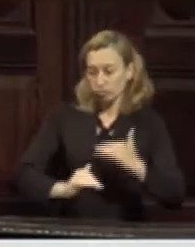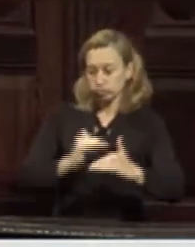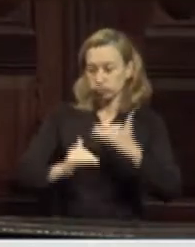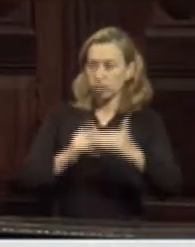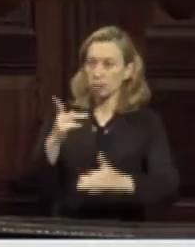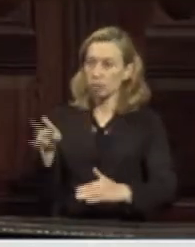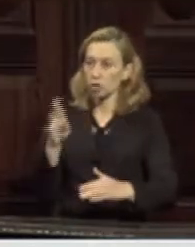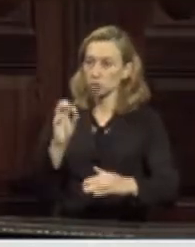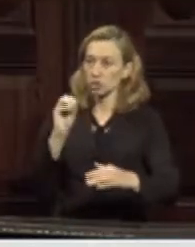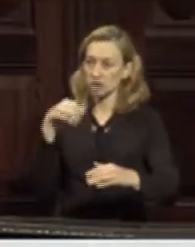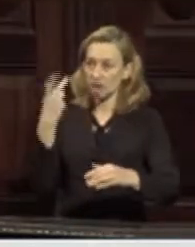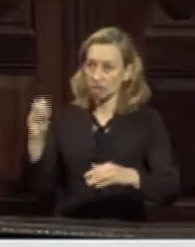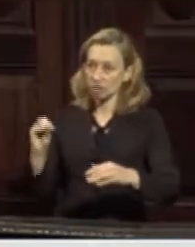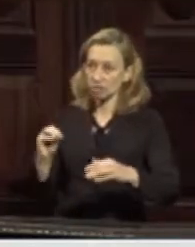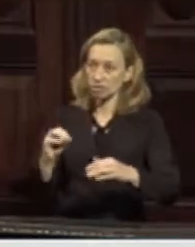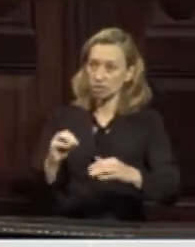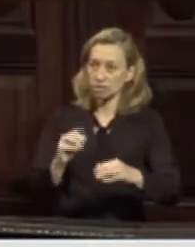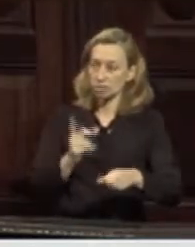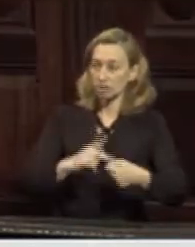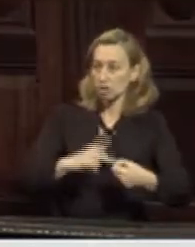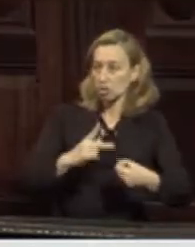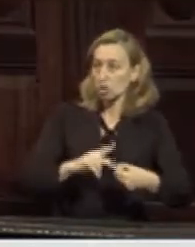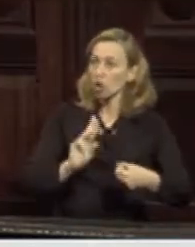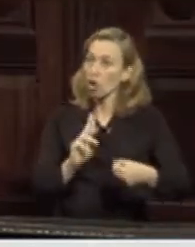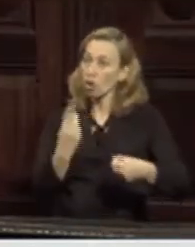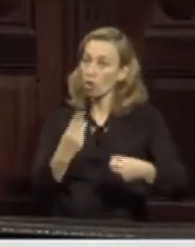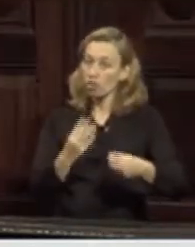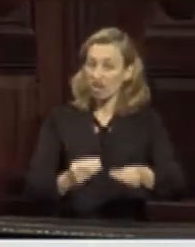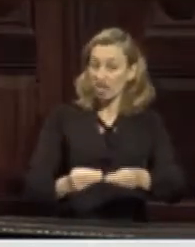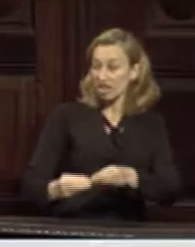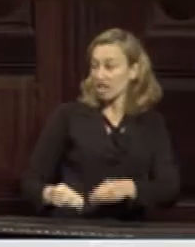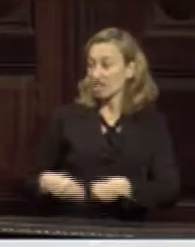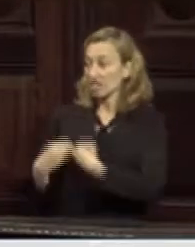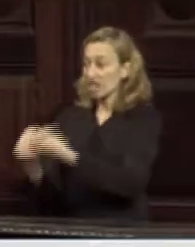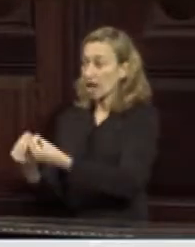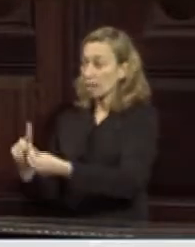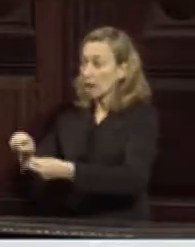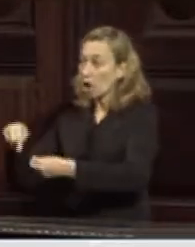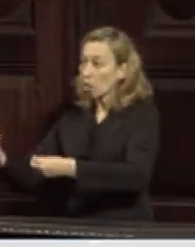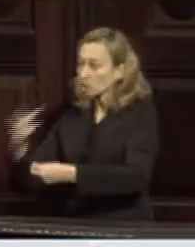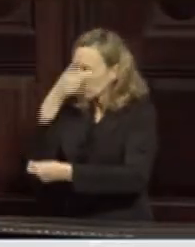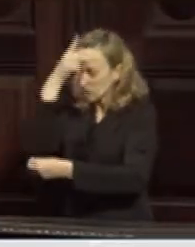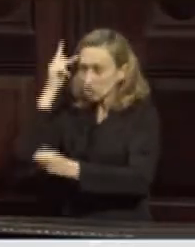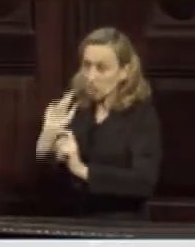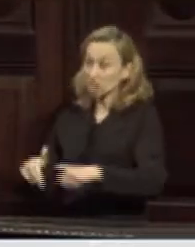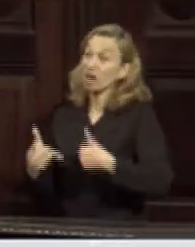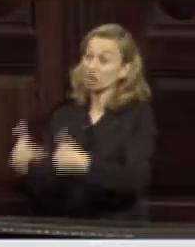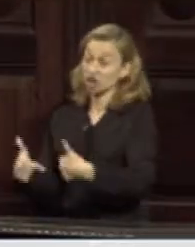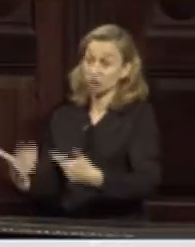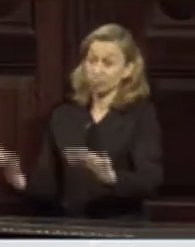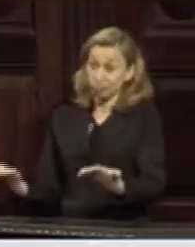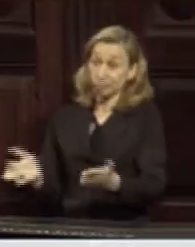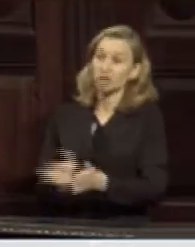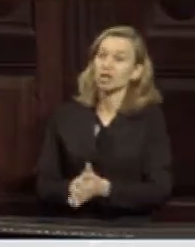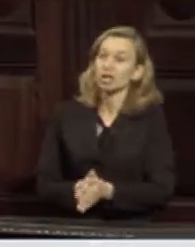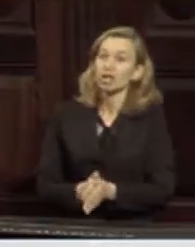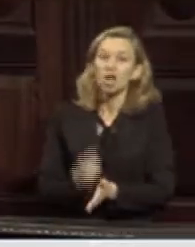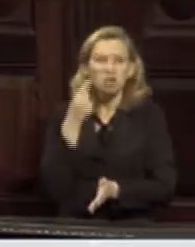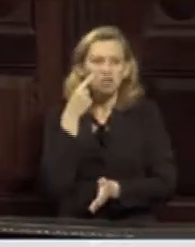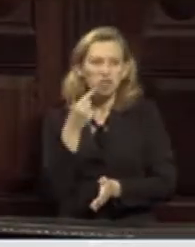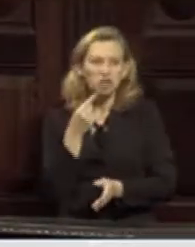produção de petróleo, ou se ela vai passar para terceiros. Existem no mercado internacional e aqui mesmo no Brasil